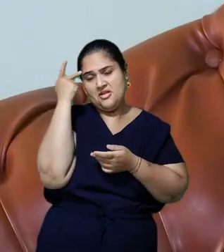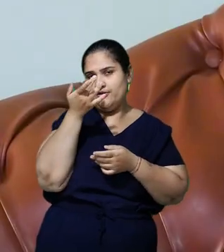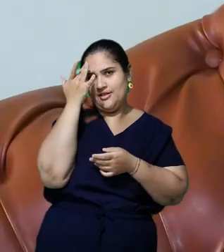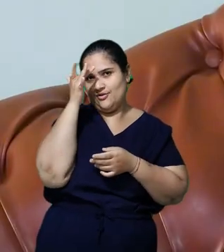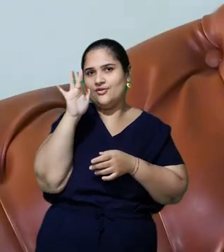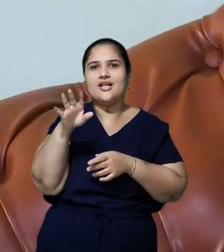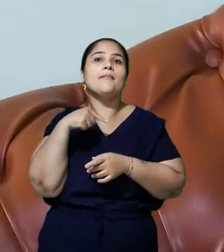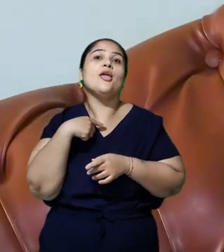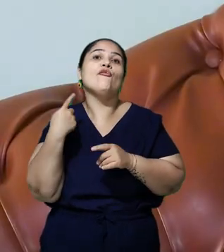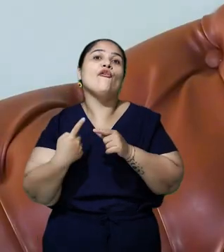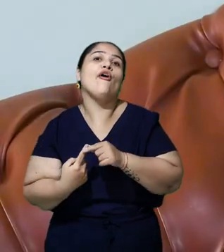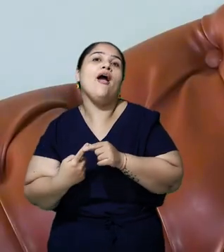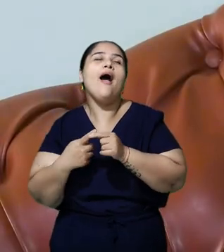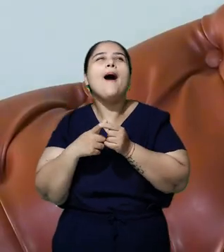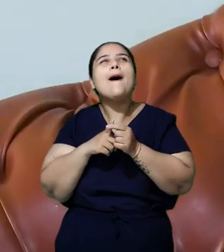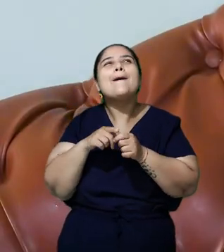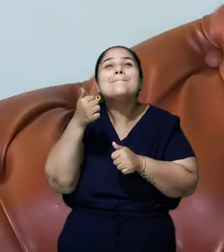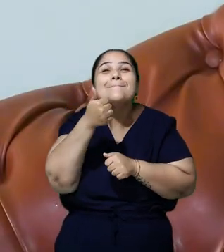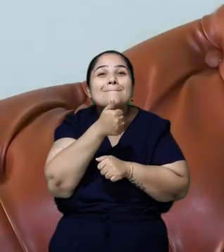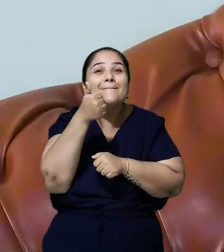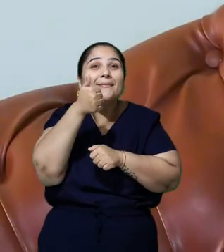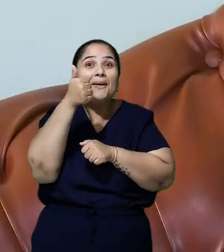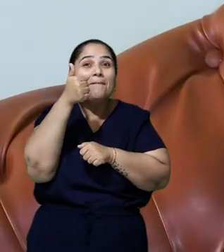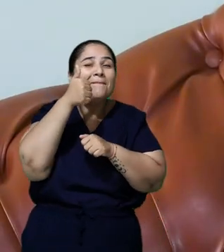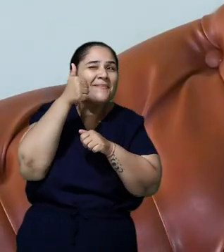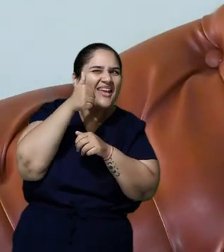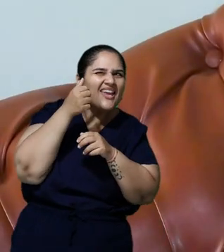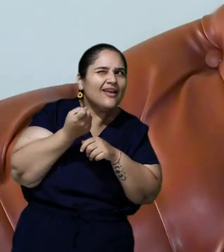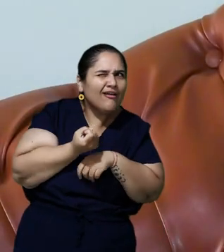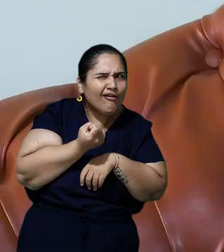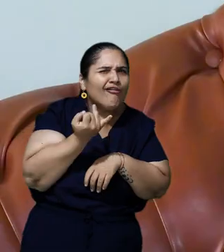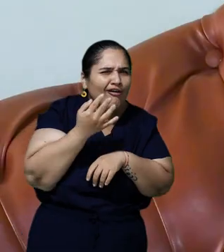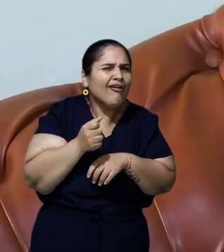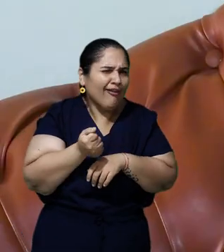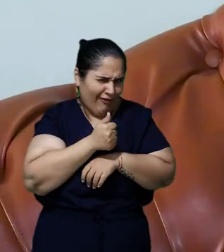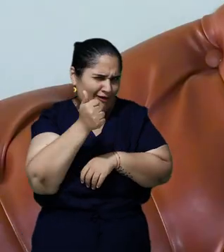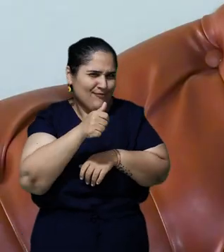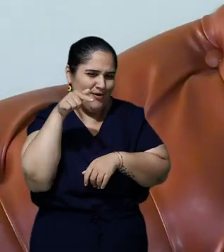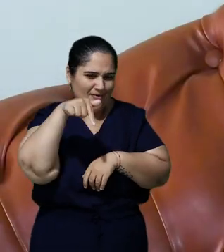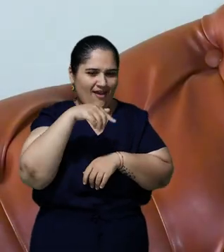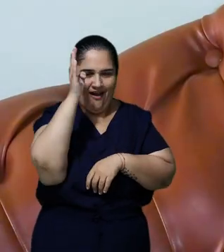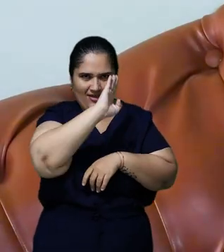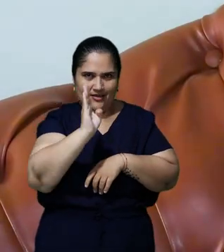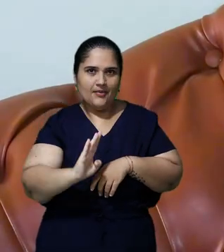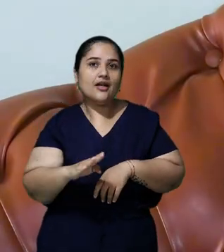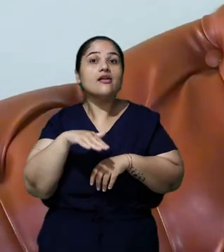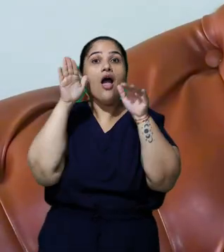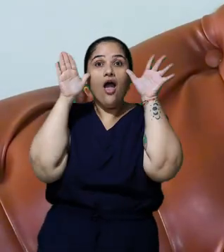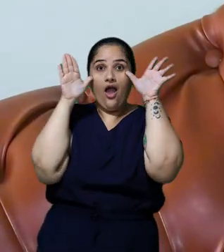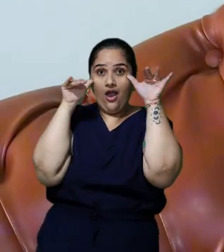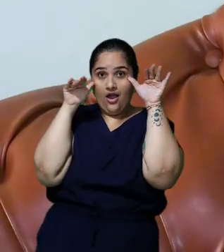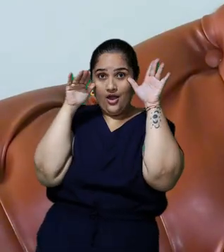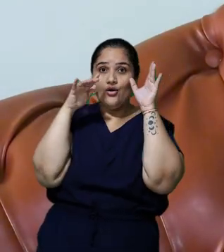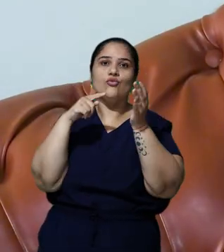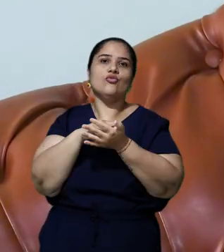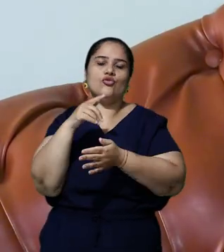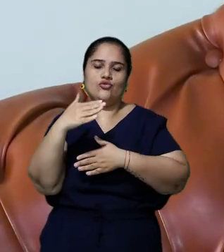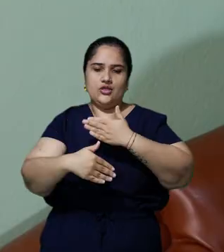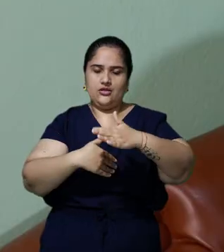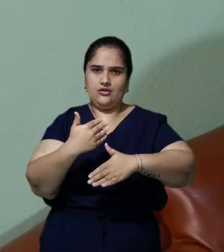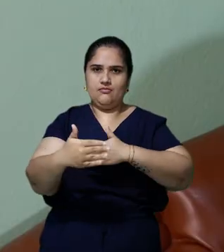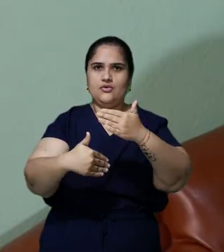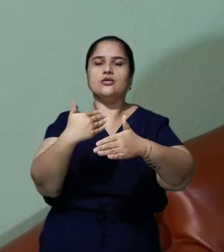do projeto Impact aqui no Brasil. É bem assim curioso como que foi esse